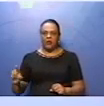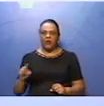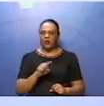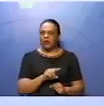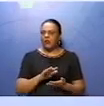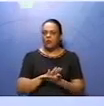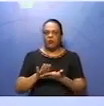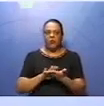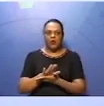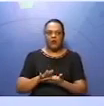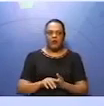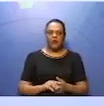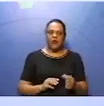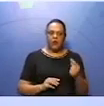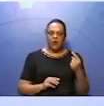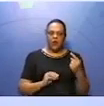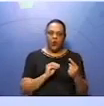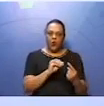1.